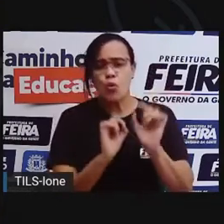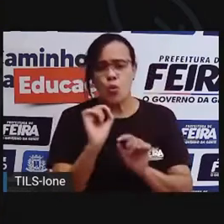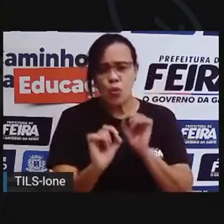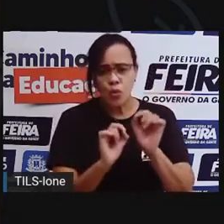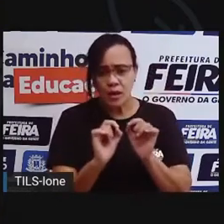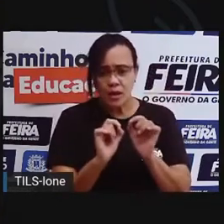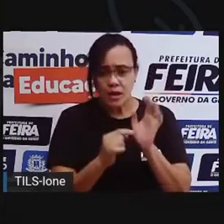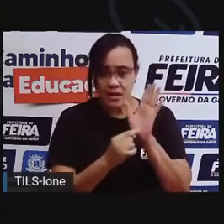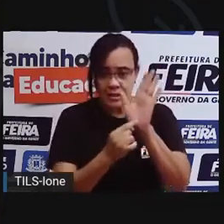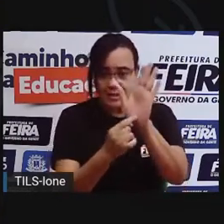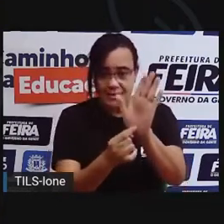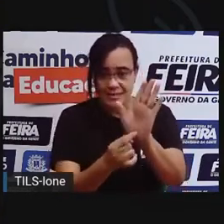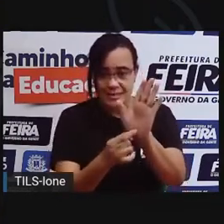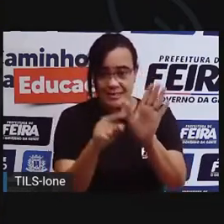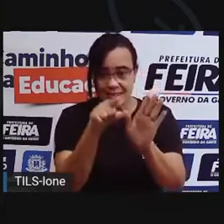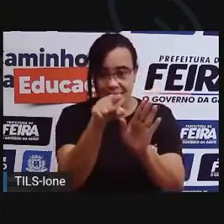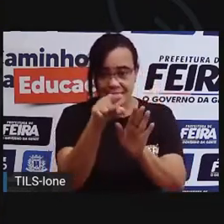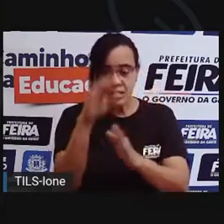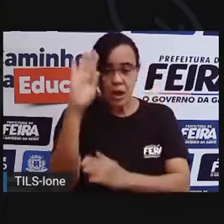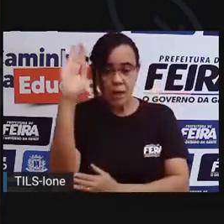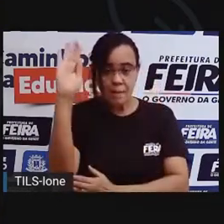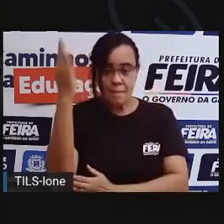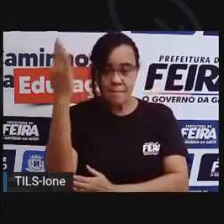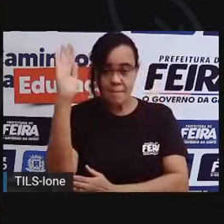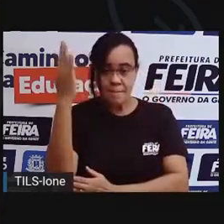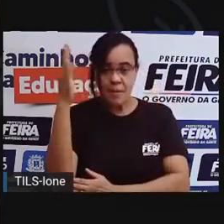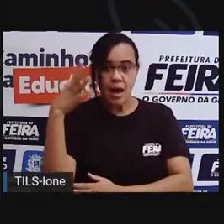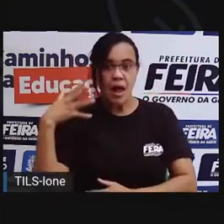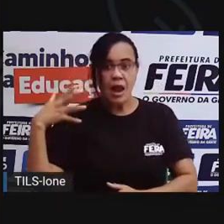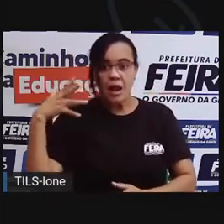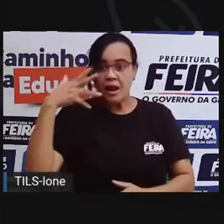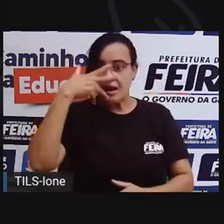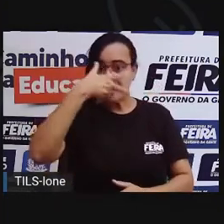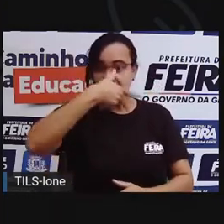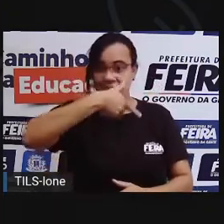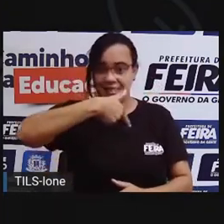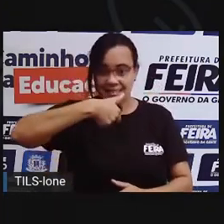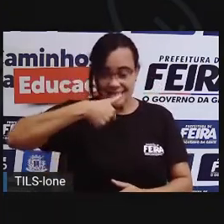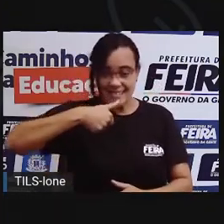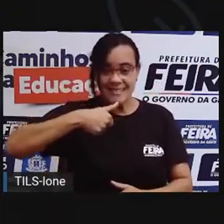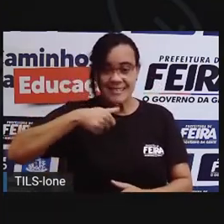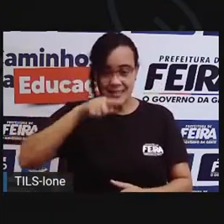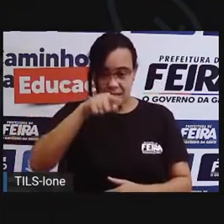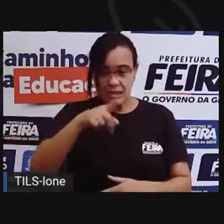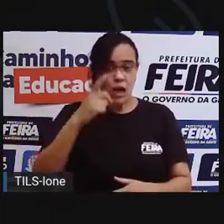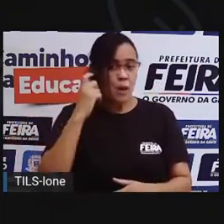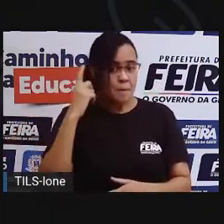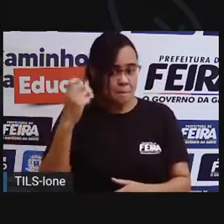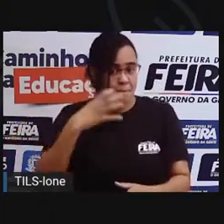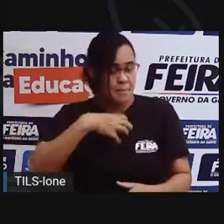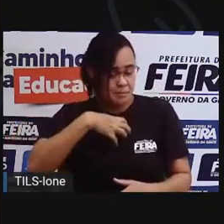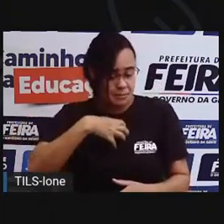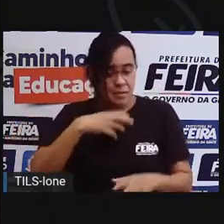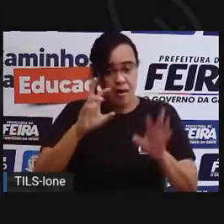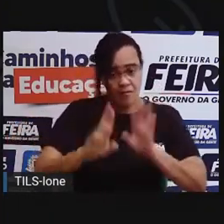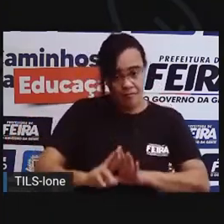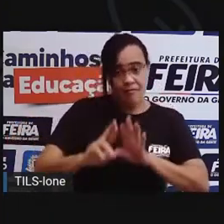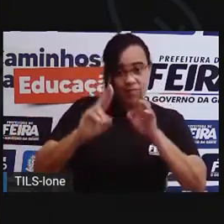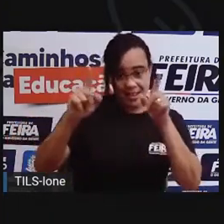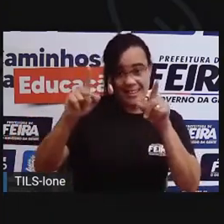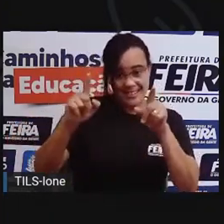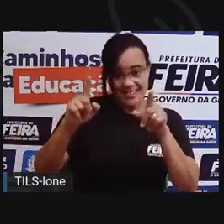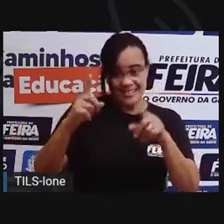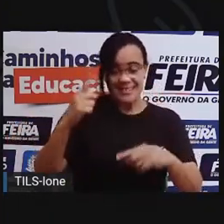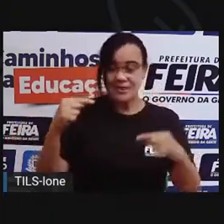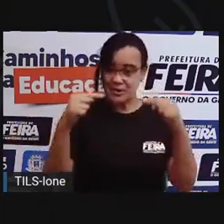Essa daqui de madeira, olha. Que linda! Bem desenhadinha. O som também fica diferente conforme o